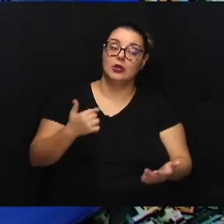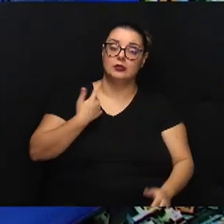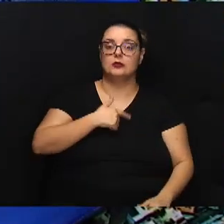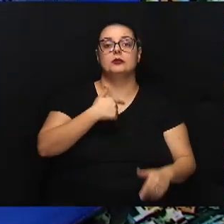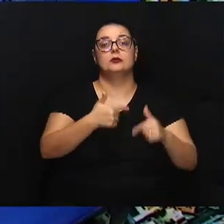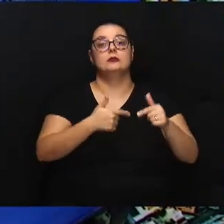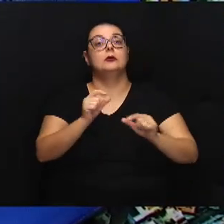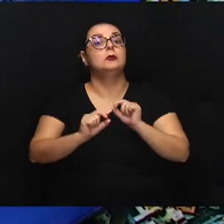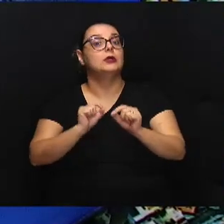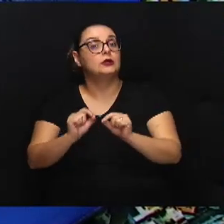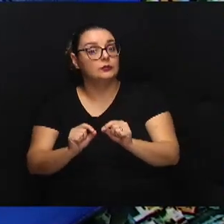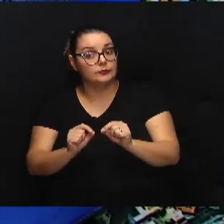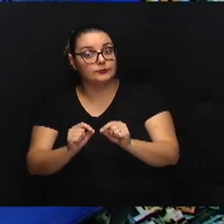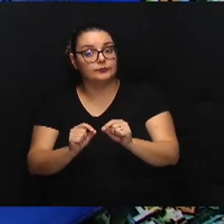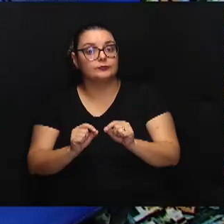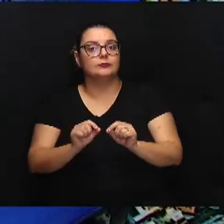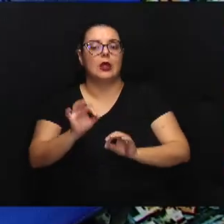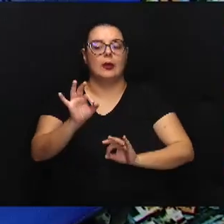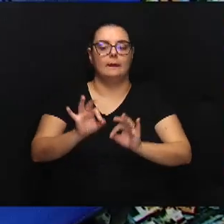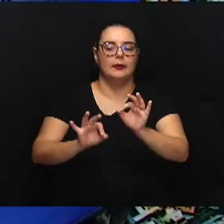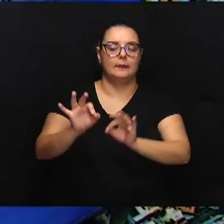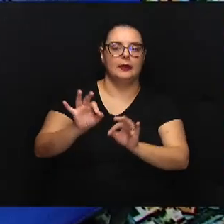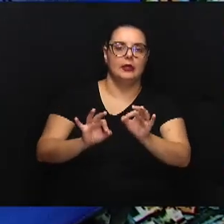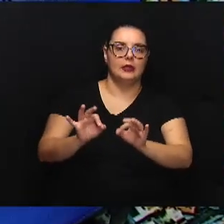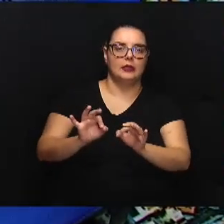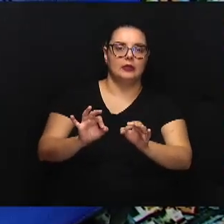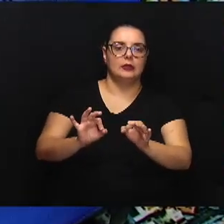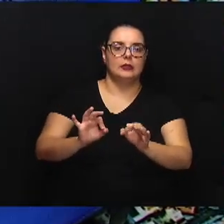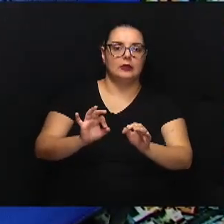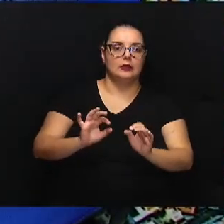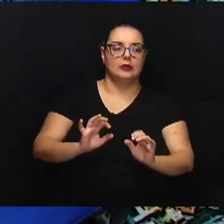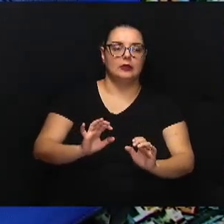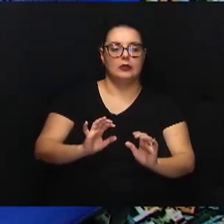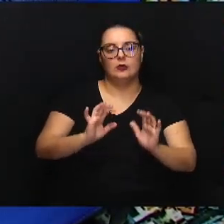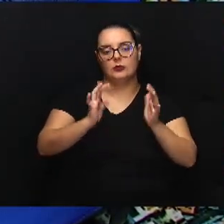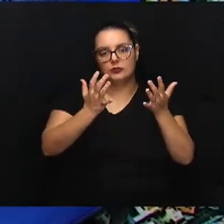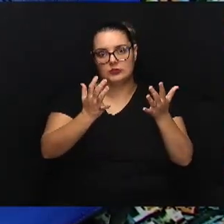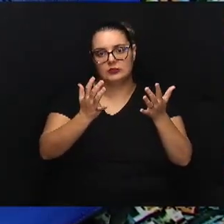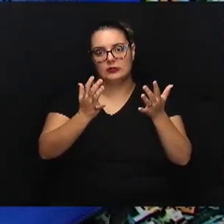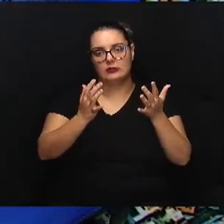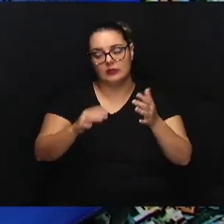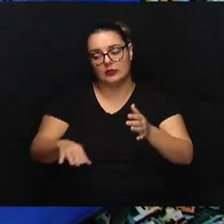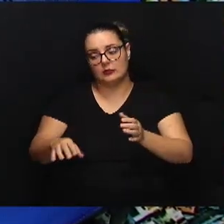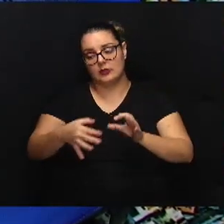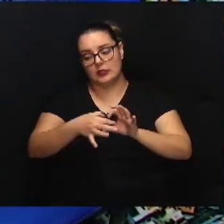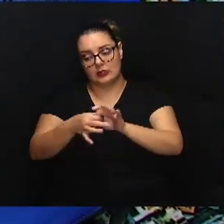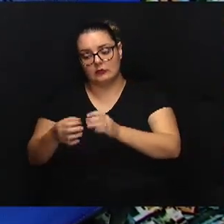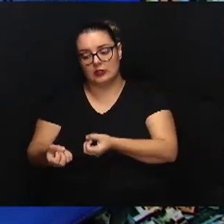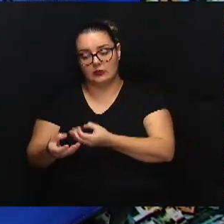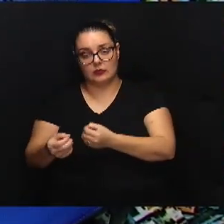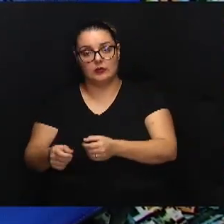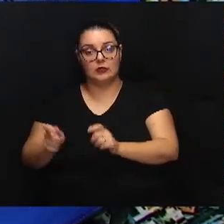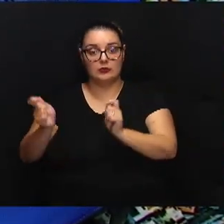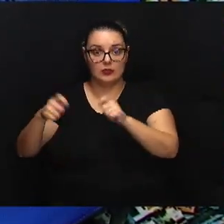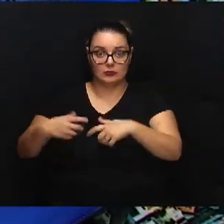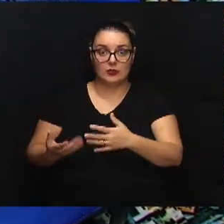quê? Para antecipar a ocorrência desses eventos e para que a cadeia de informações seja